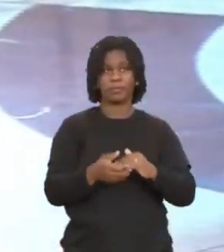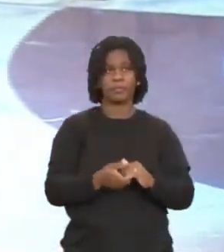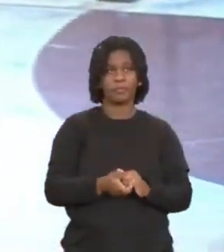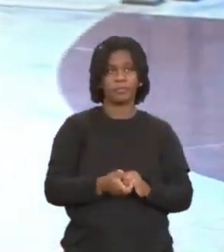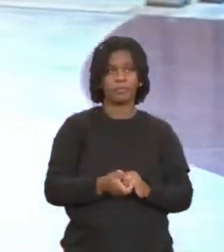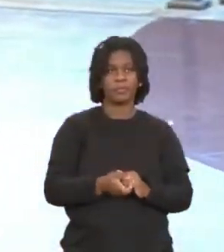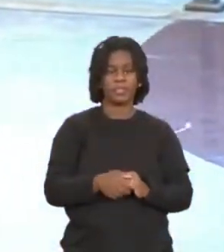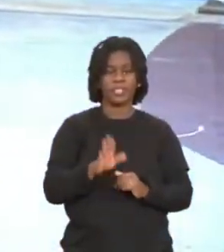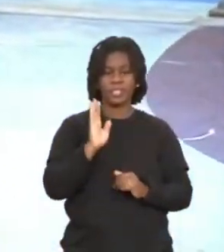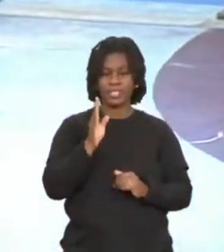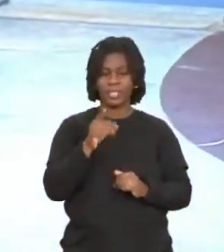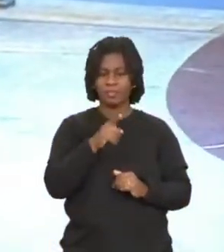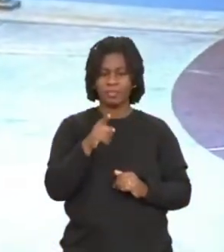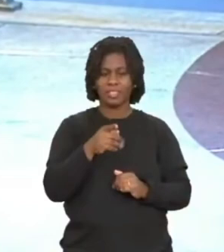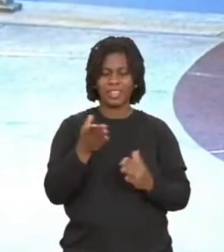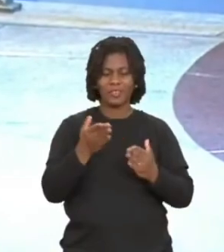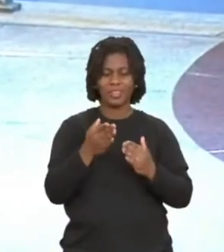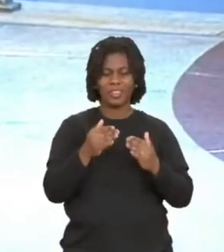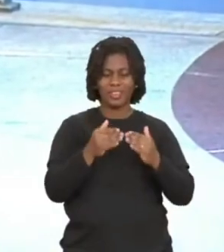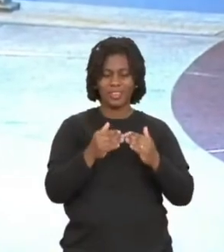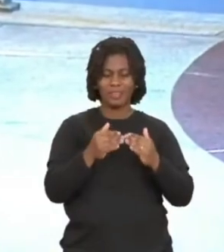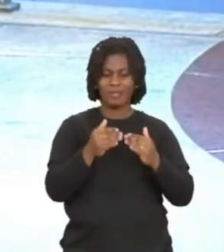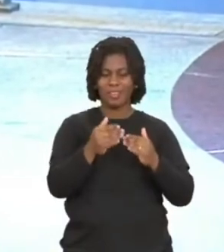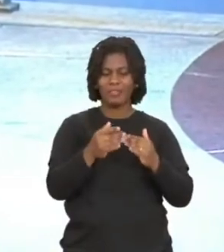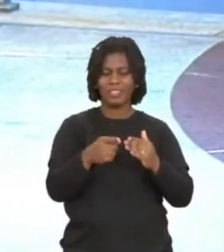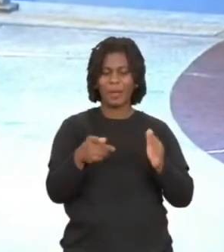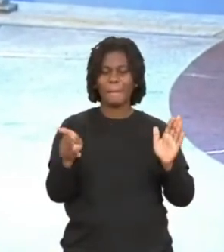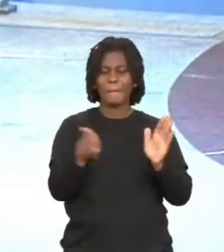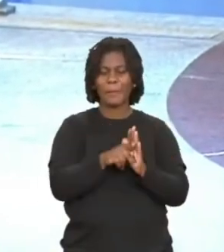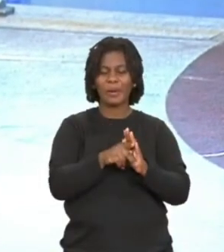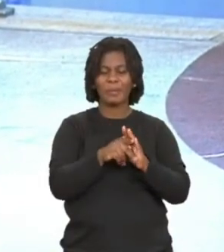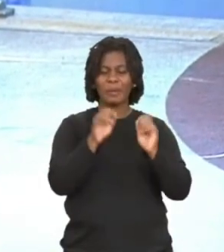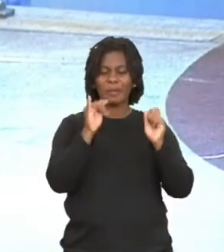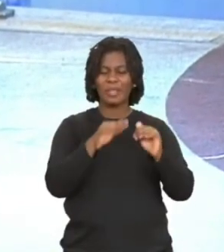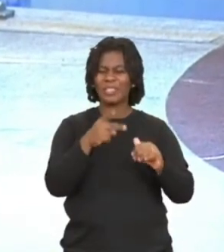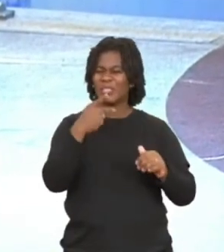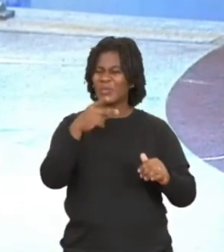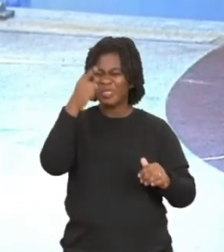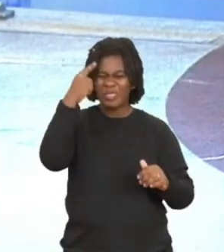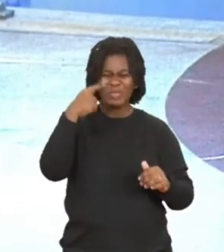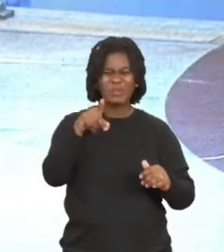Já que você agora é uma bênção, que a sua semana, a sua